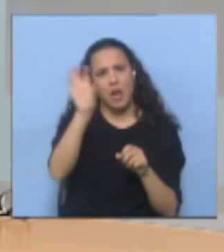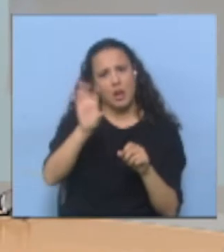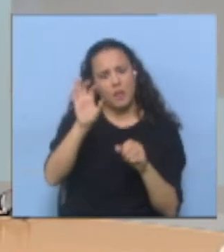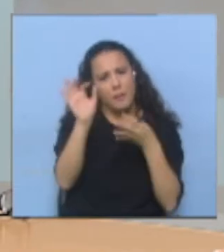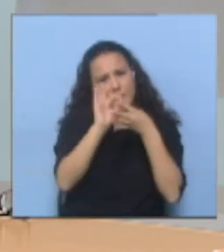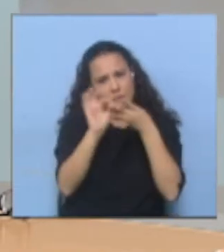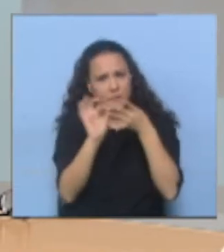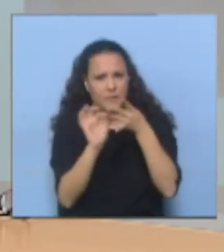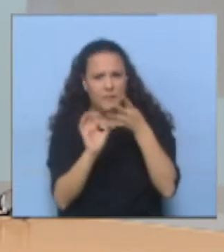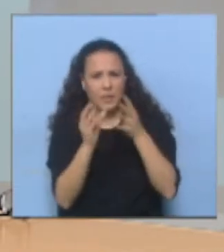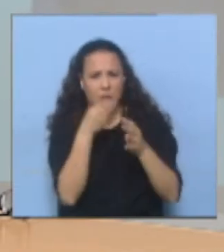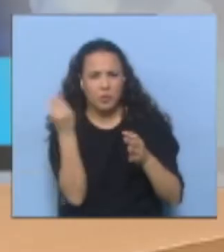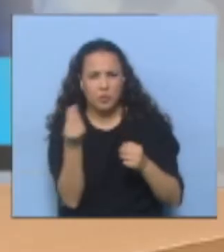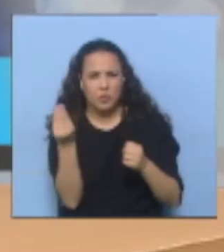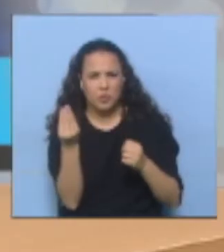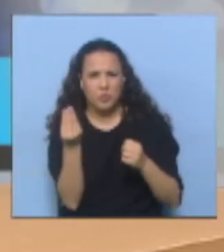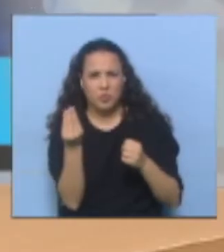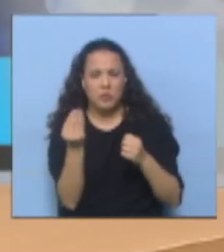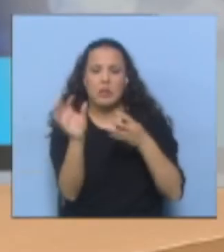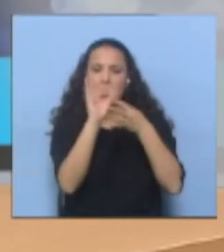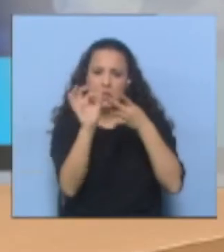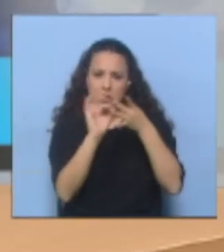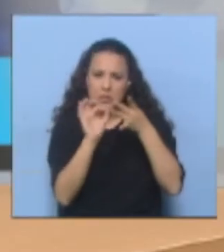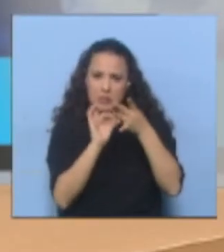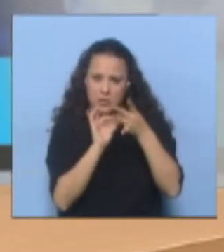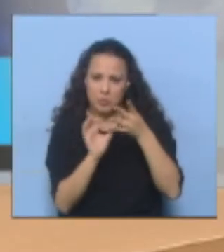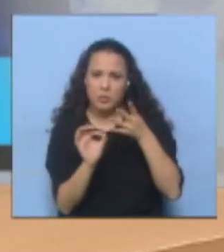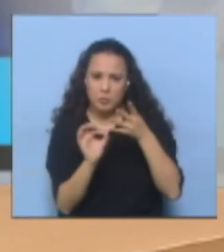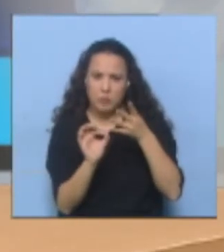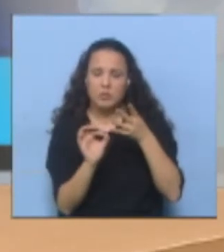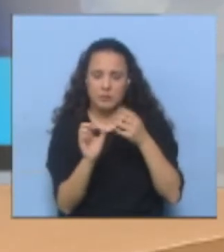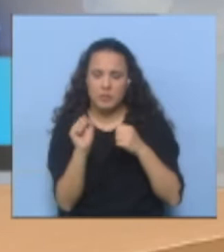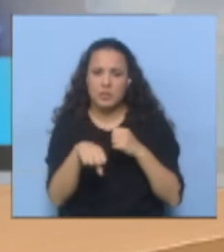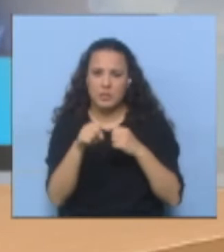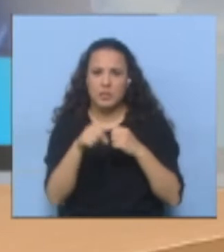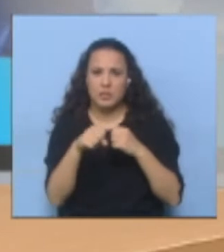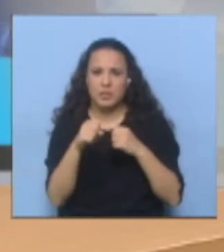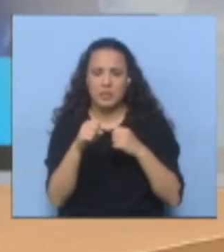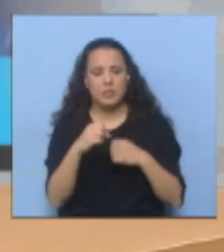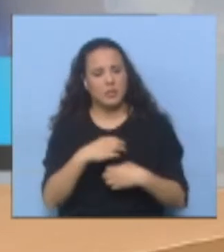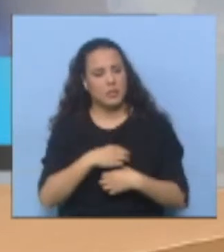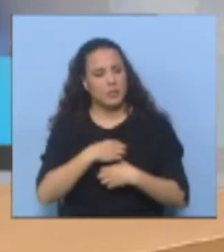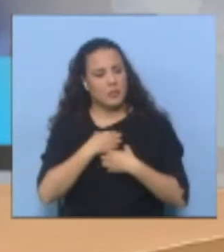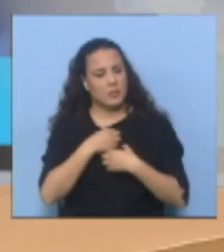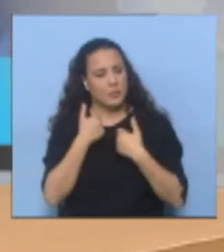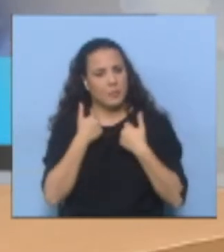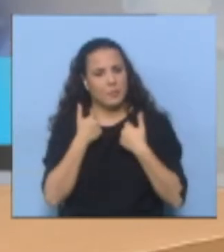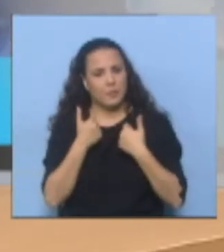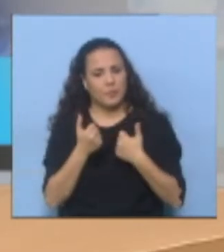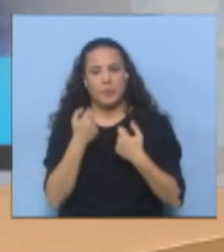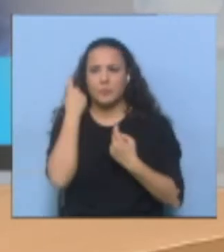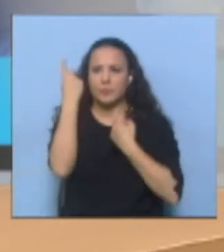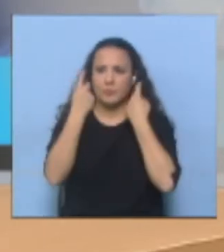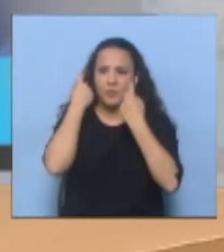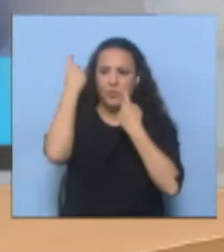também, se calhar, para a juventude. Específicas, é um público com necessidades específicas e acho que faz todo o sentido dedicarmos algum tempo e alguma reflexão a